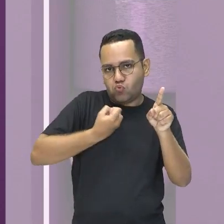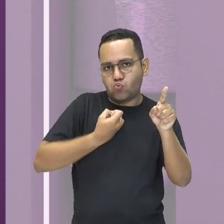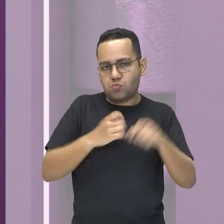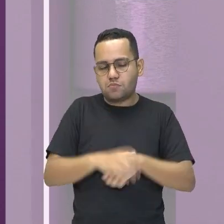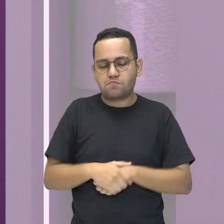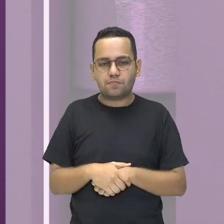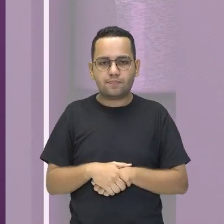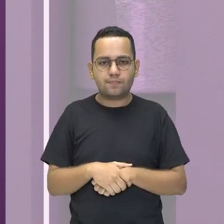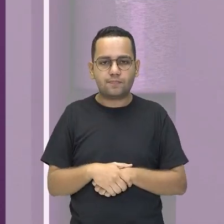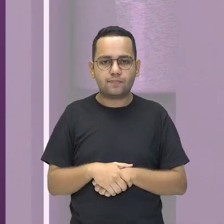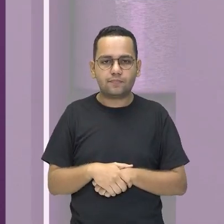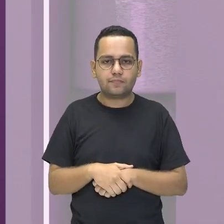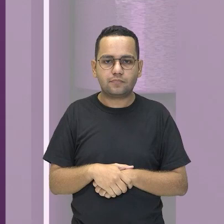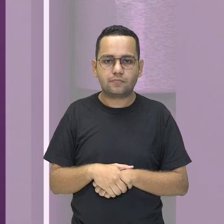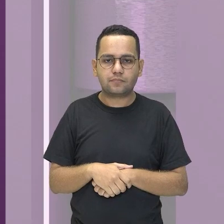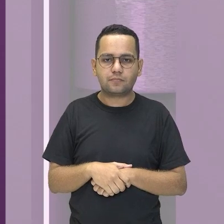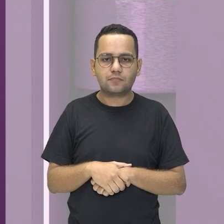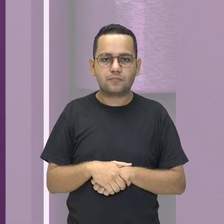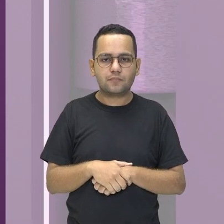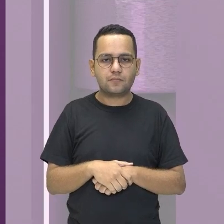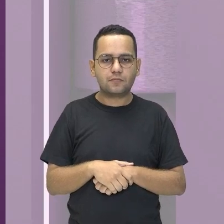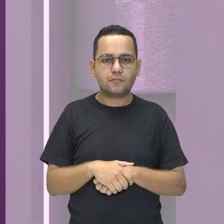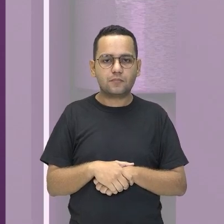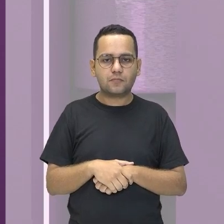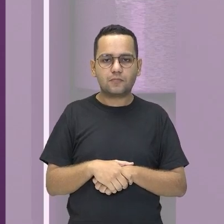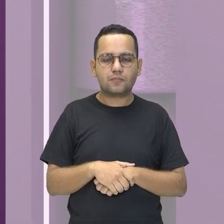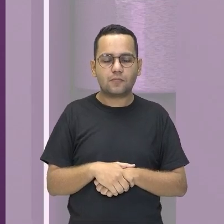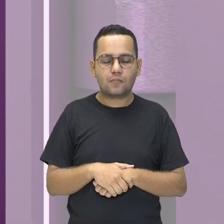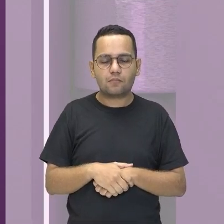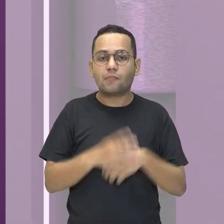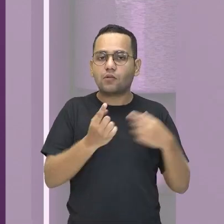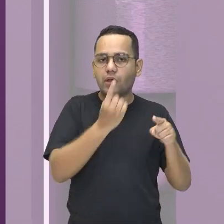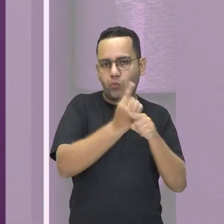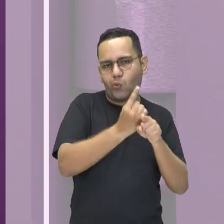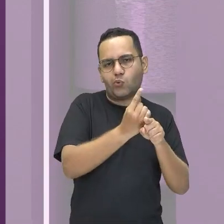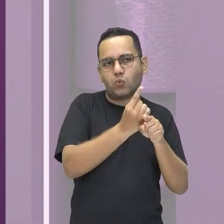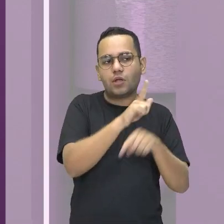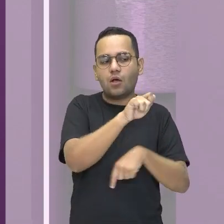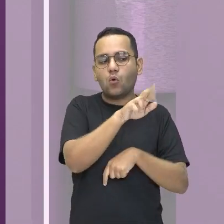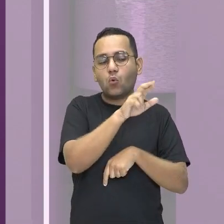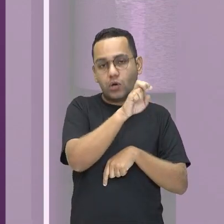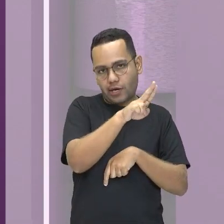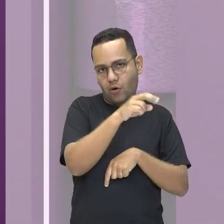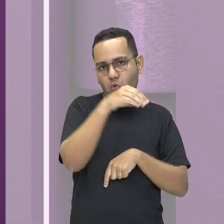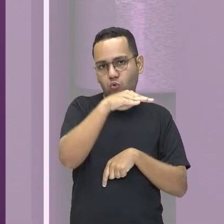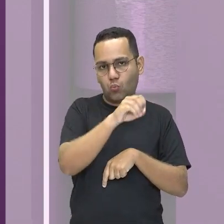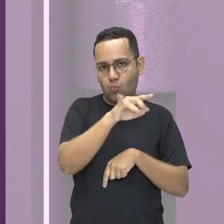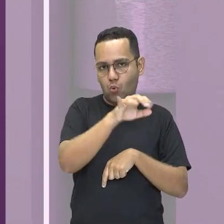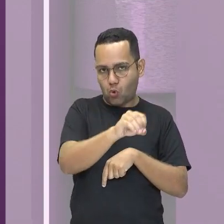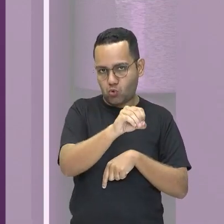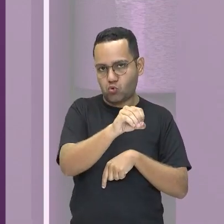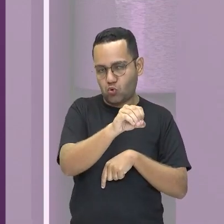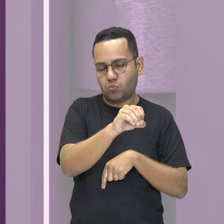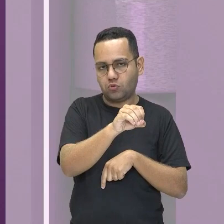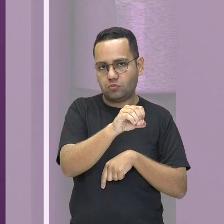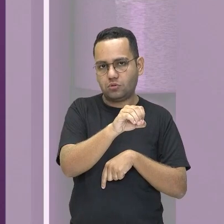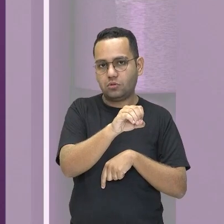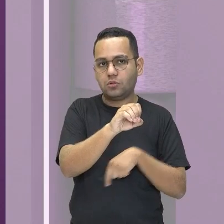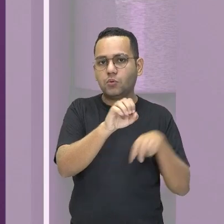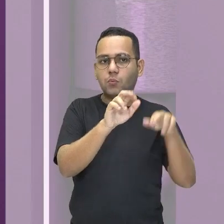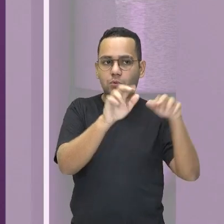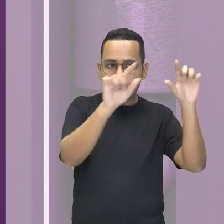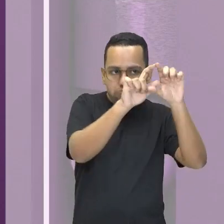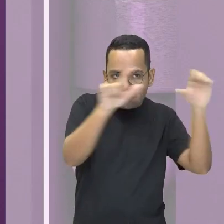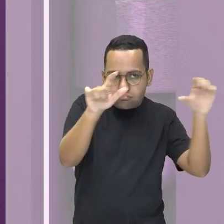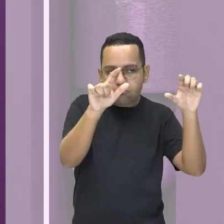nosso monômio, né? Que é o termo do nosso polinômio, e aquele que possui o maior grau vai indicar qual é o grau do nosso